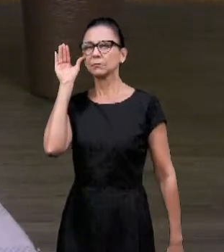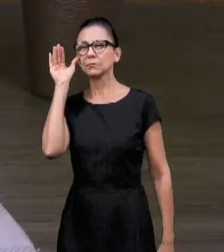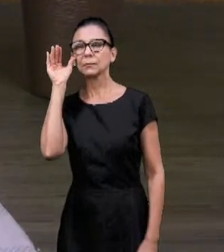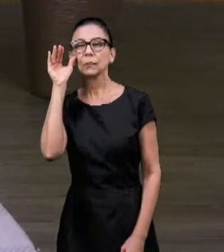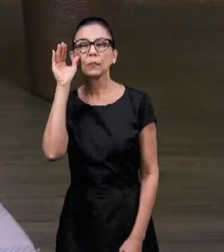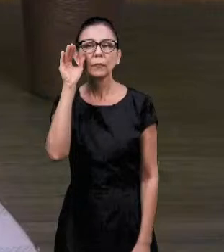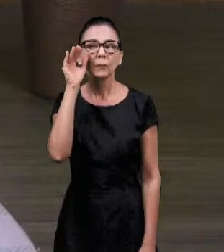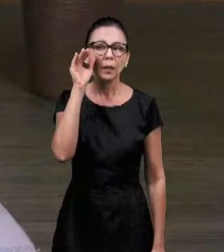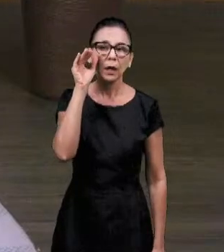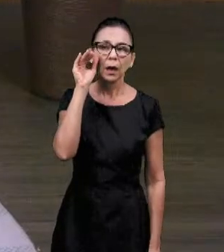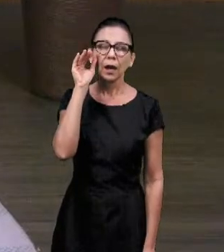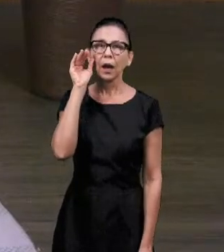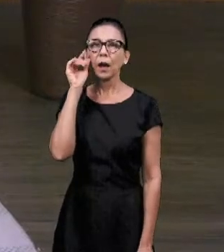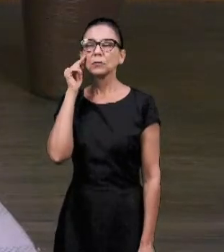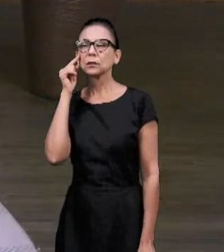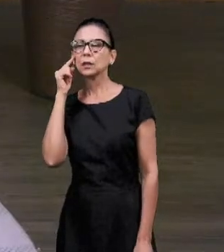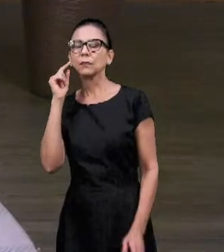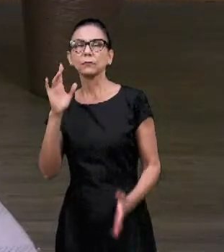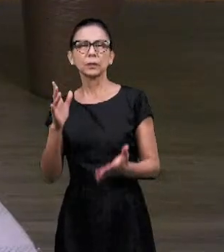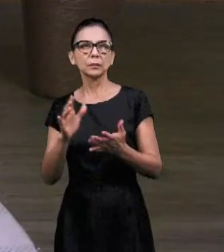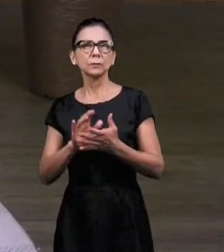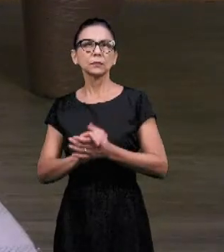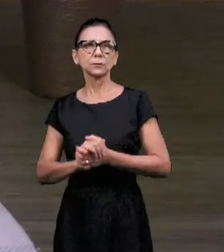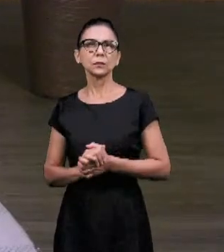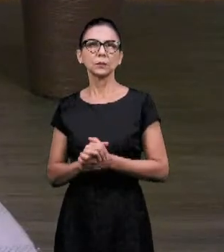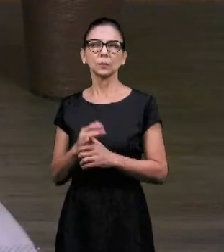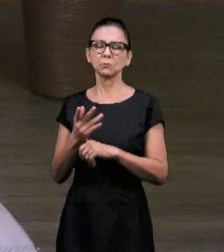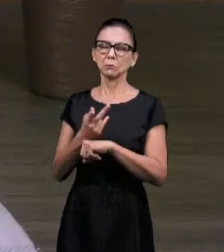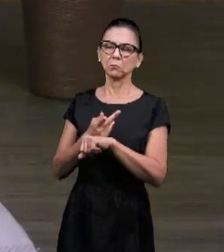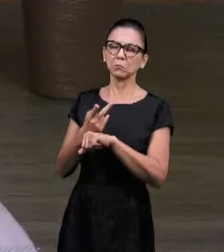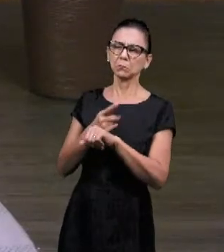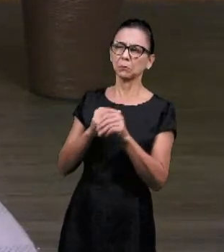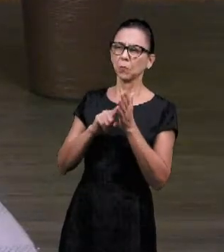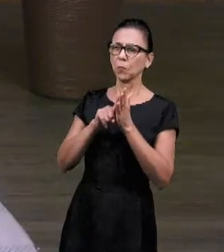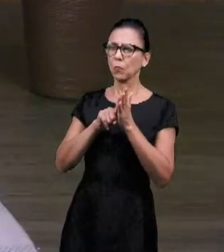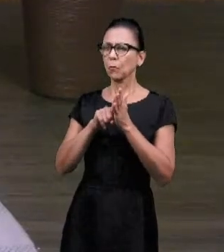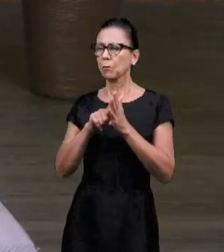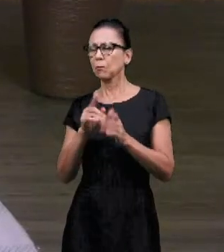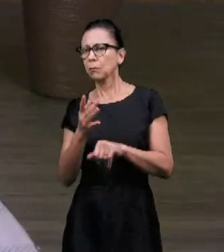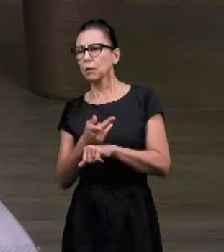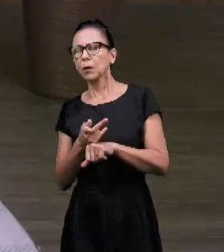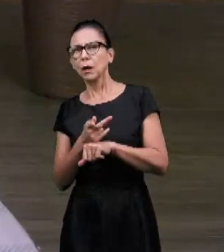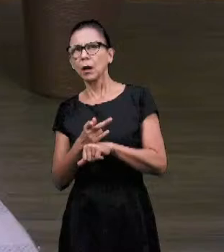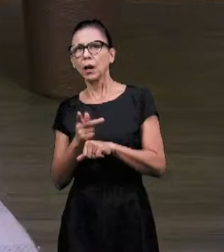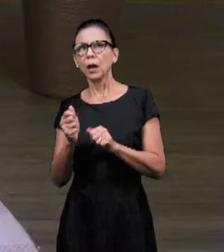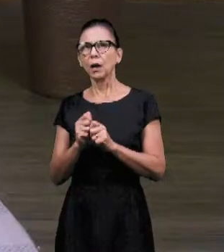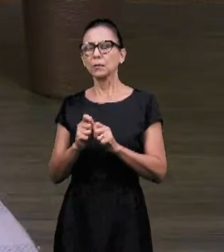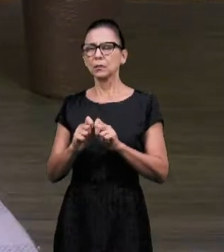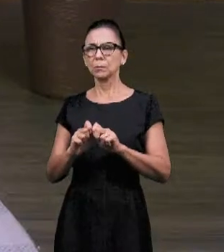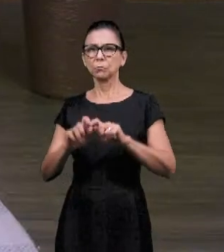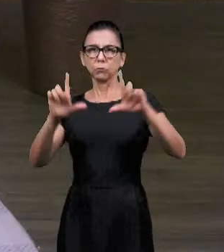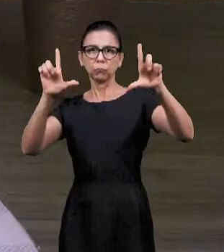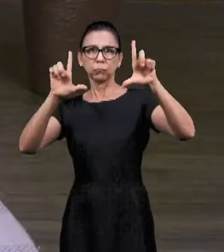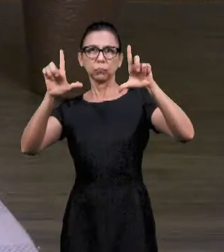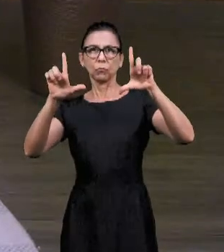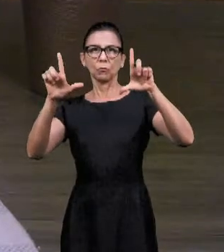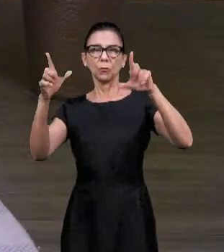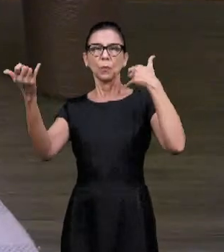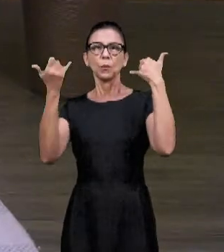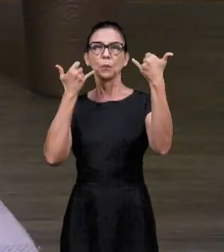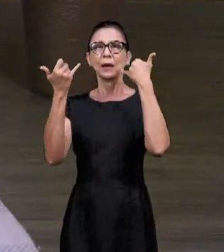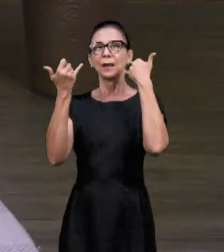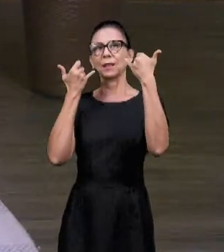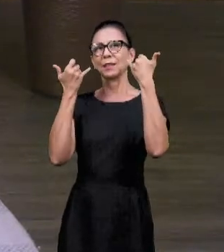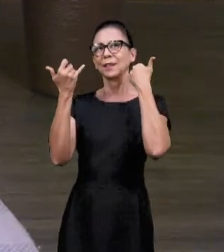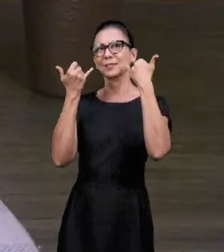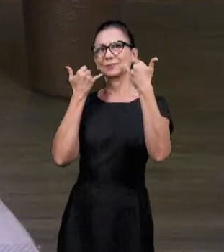feed, né, do seu canal, do seu sua rede social, de vez em quando aparece alguma coisa que é oferecida para você. Sabe